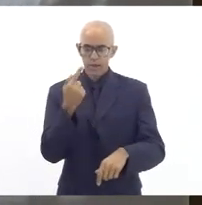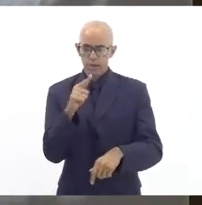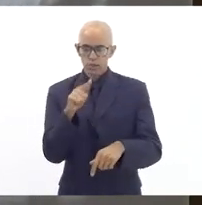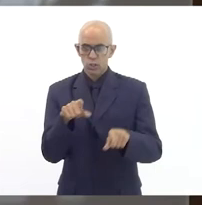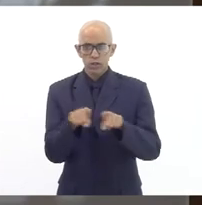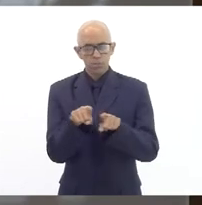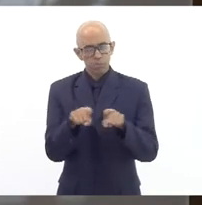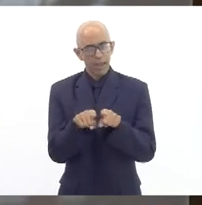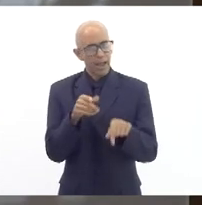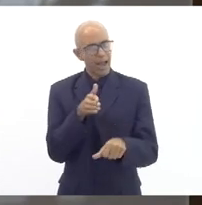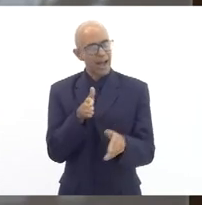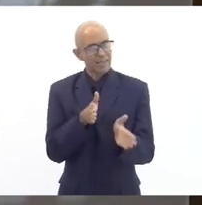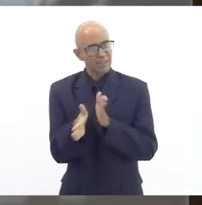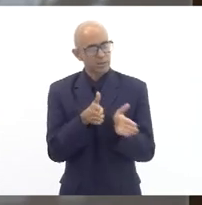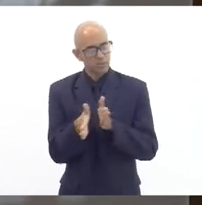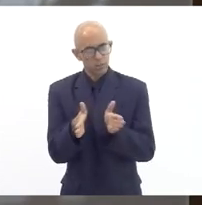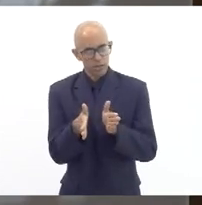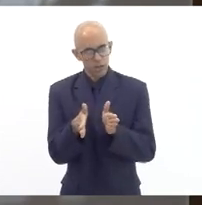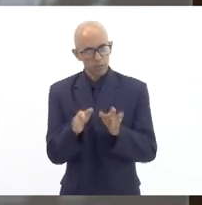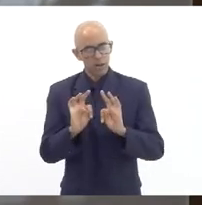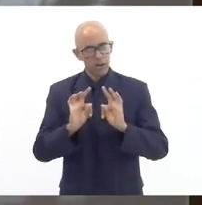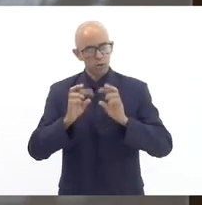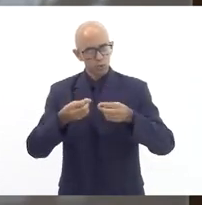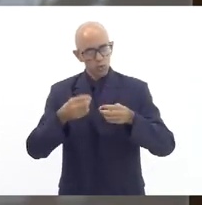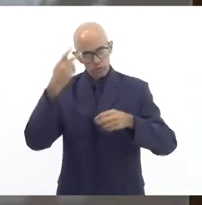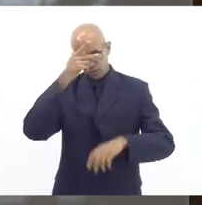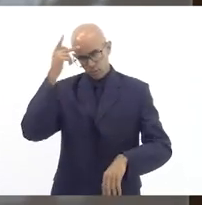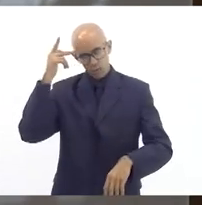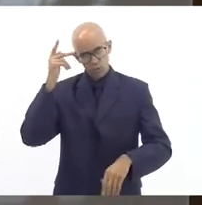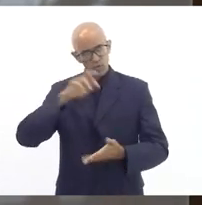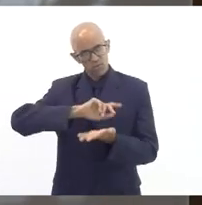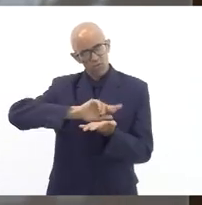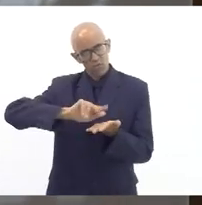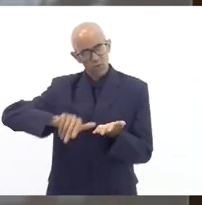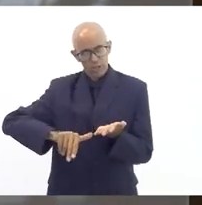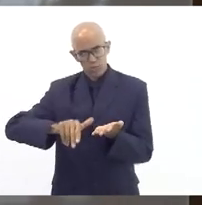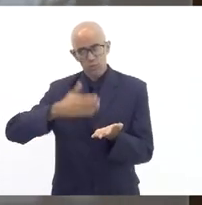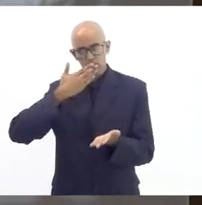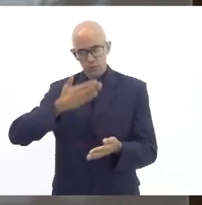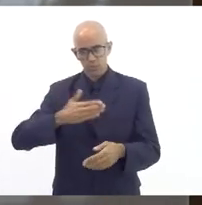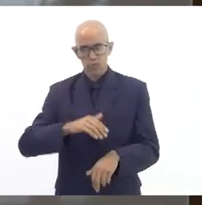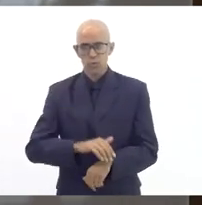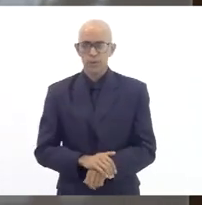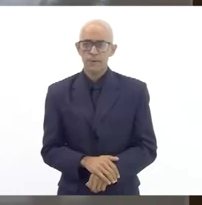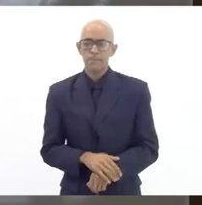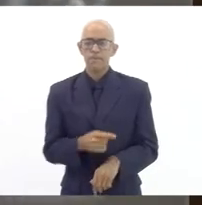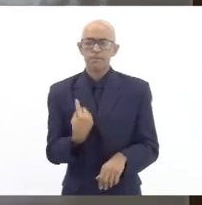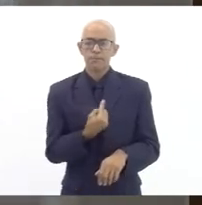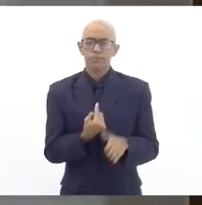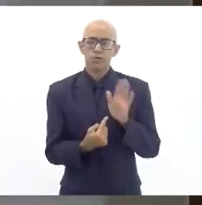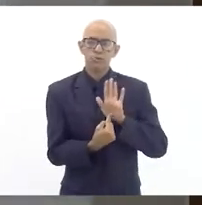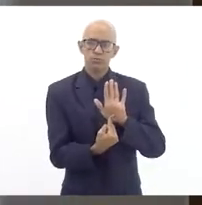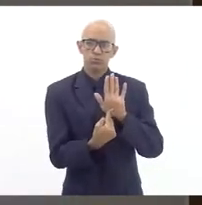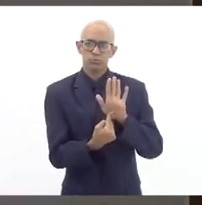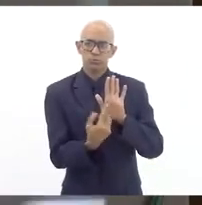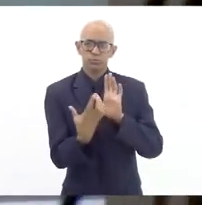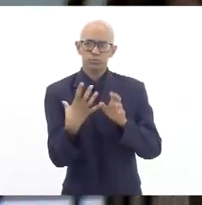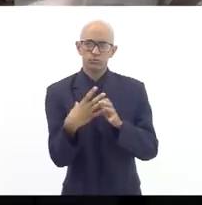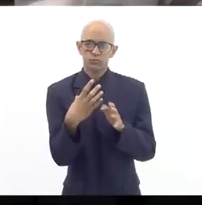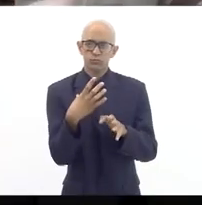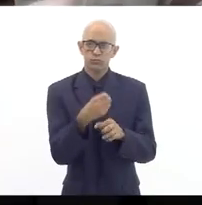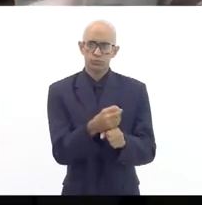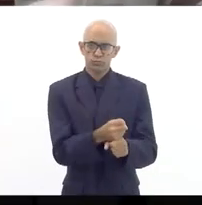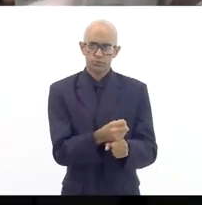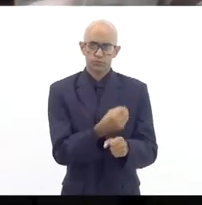à cidade para as pessoas, para todas as pessoas em sua diversidade. Né? A gente trouxe aqui, né, alguns dados, pode passar. Então, na verdade,